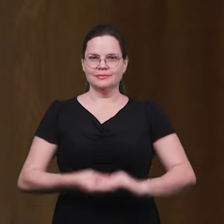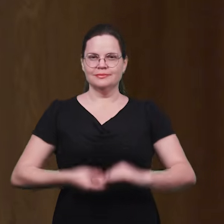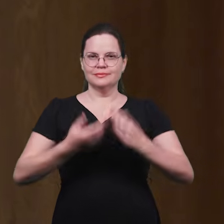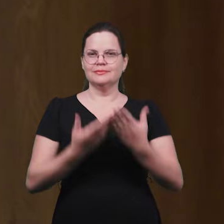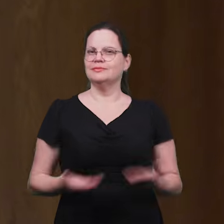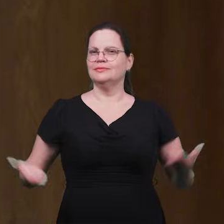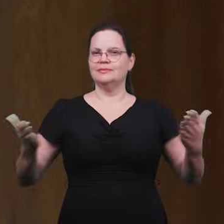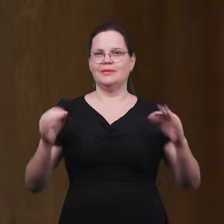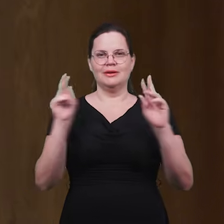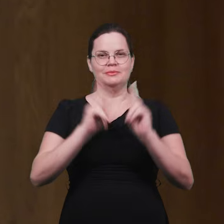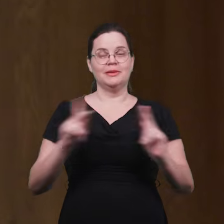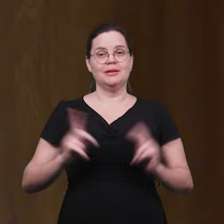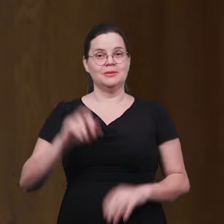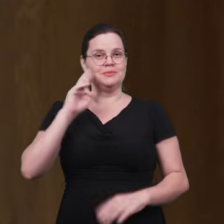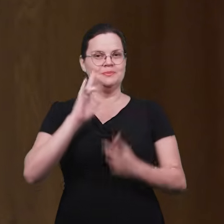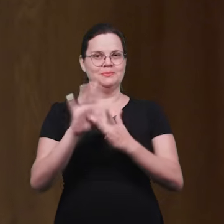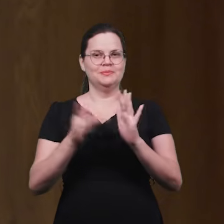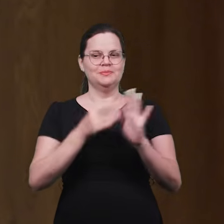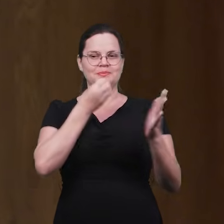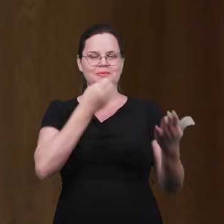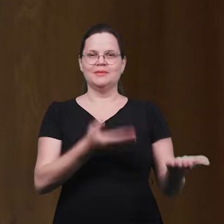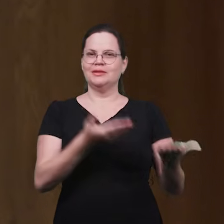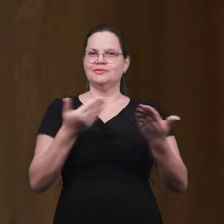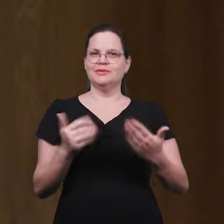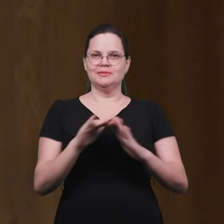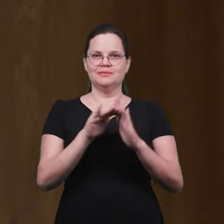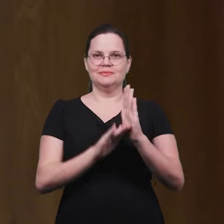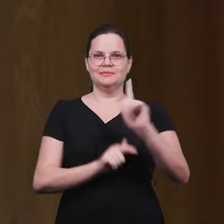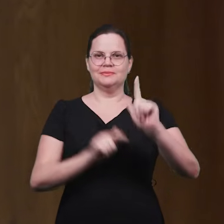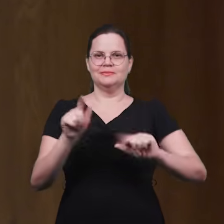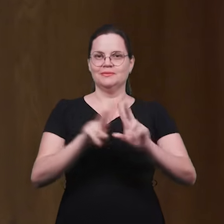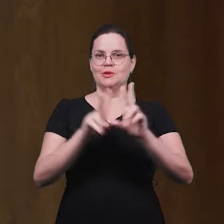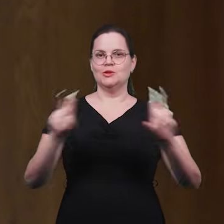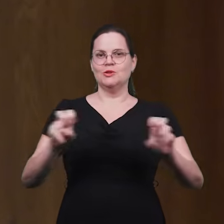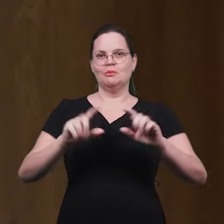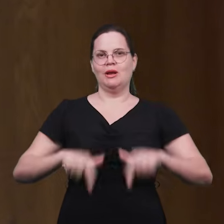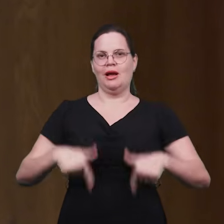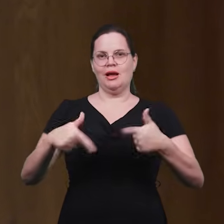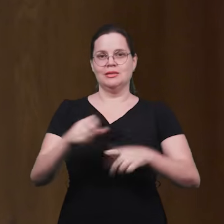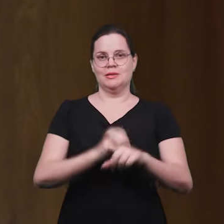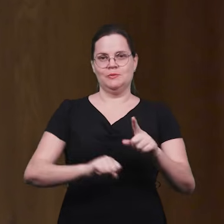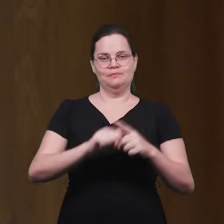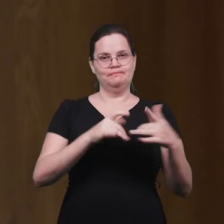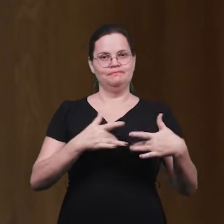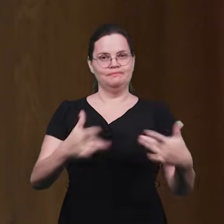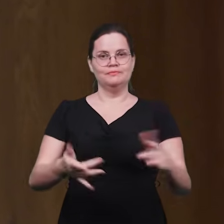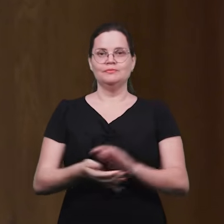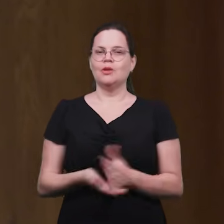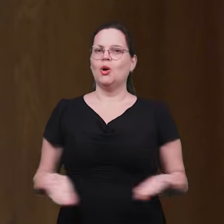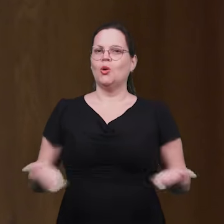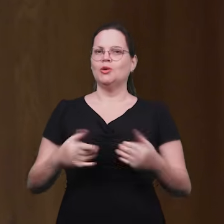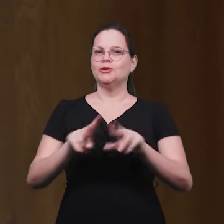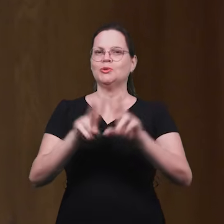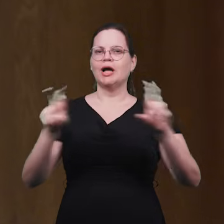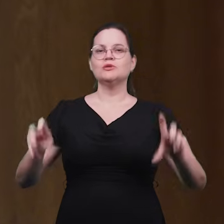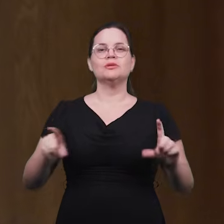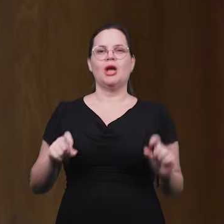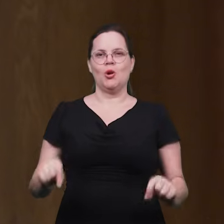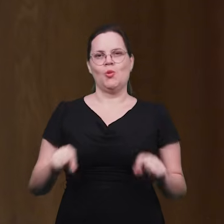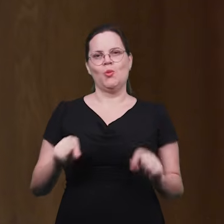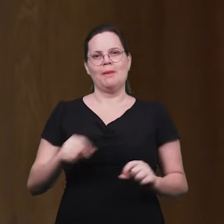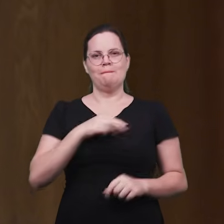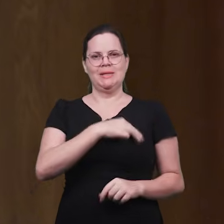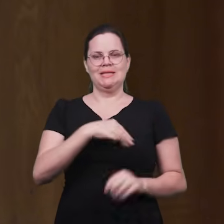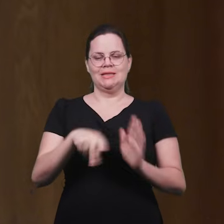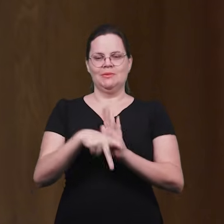A paz do Senhor, seja bem-vindo a mais uma edição do programa Ação Social. Hoje falaremos do trabalho da